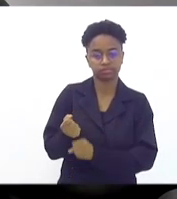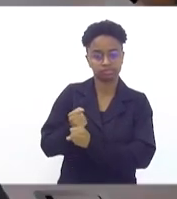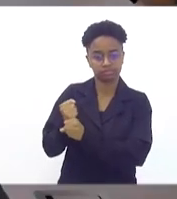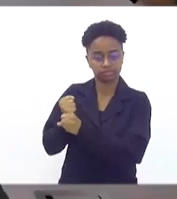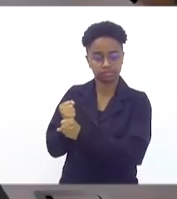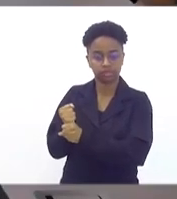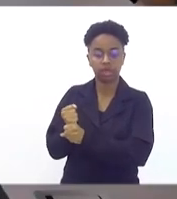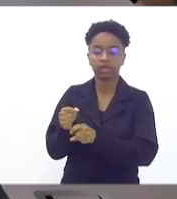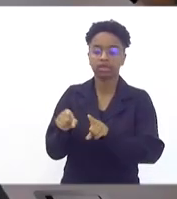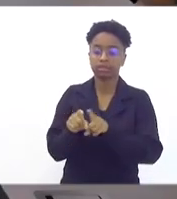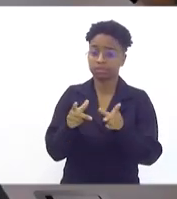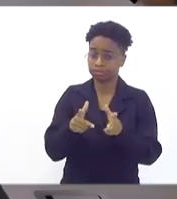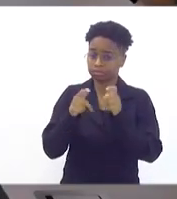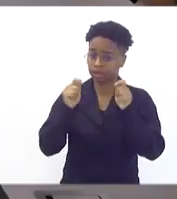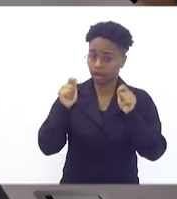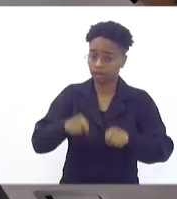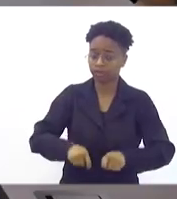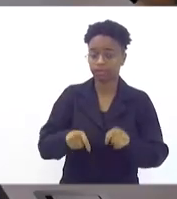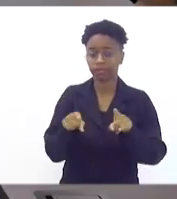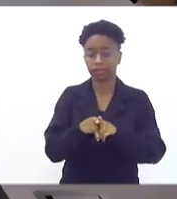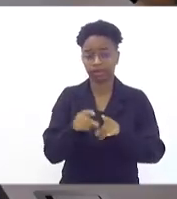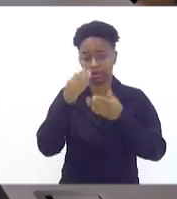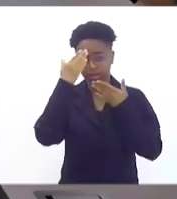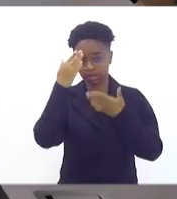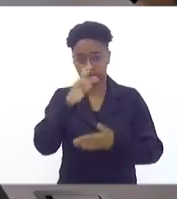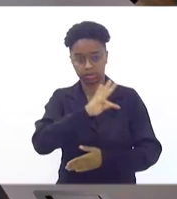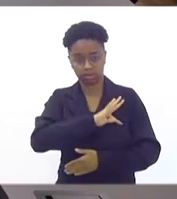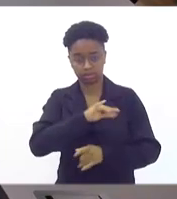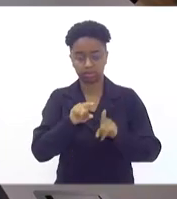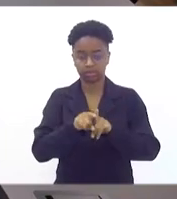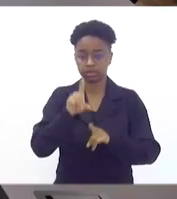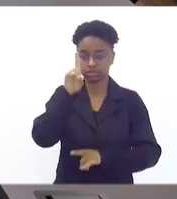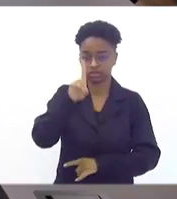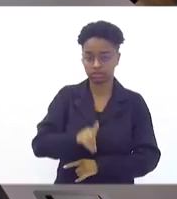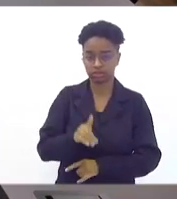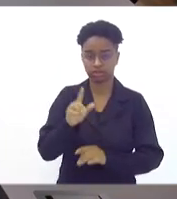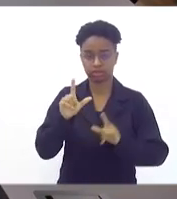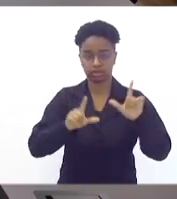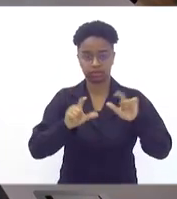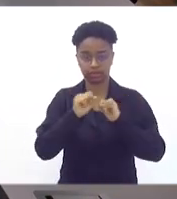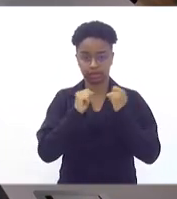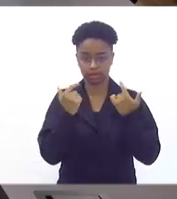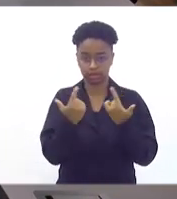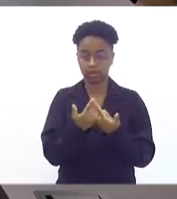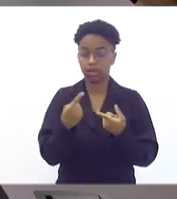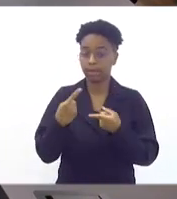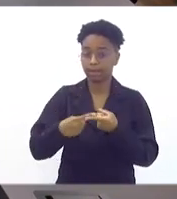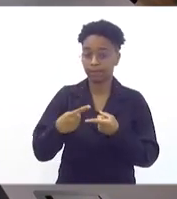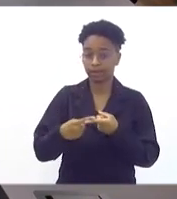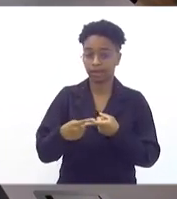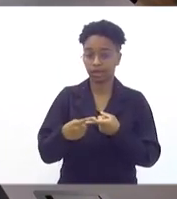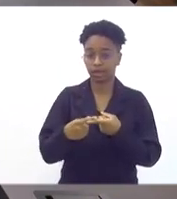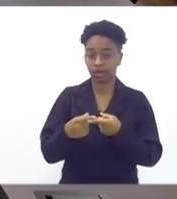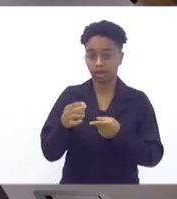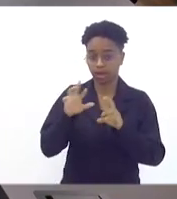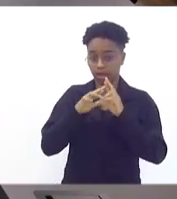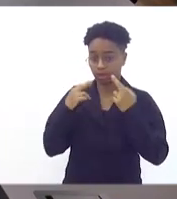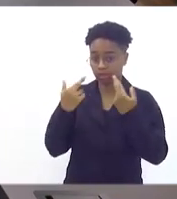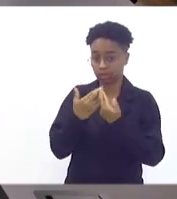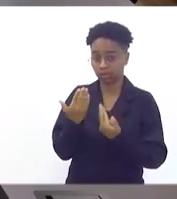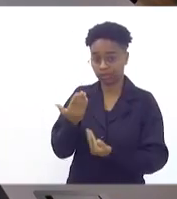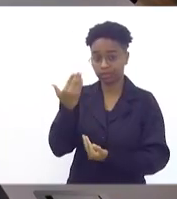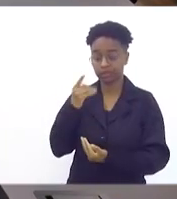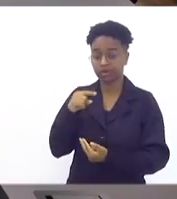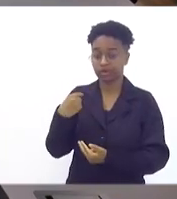e agradecer aqui a técnica e a diretoria da TV alerj que na última sentada nós adentramos até